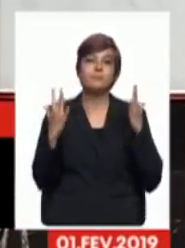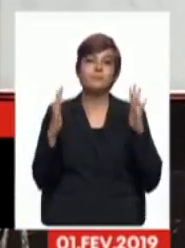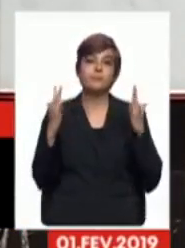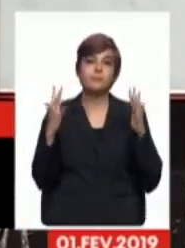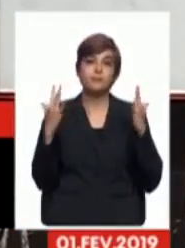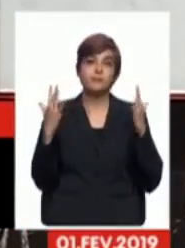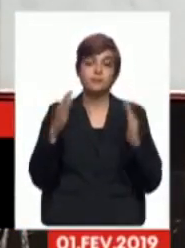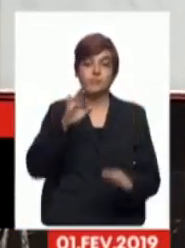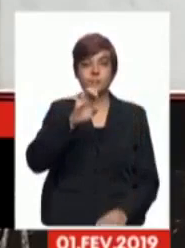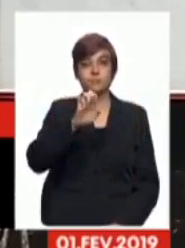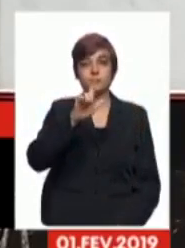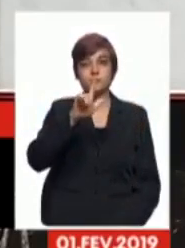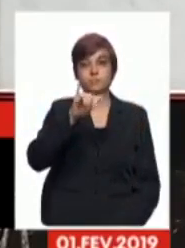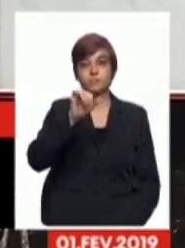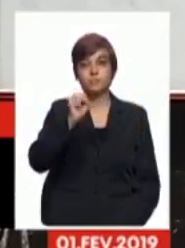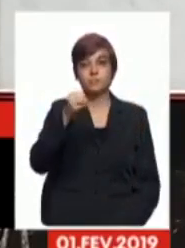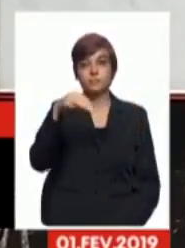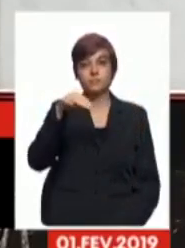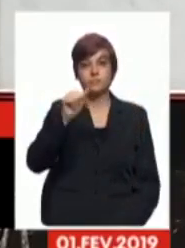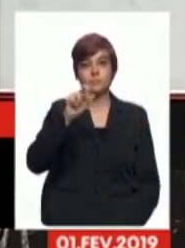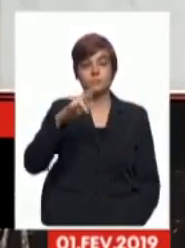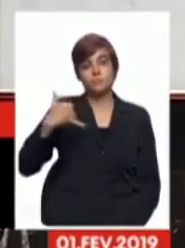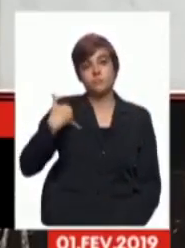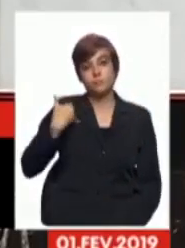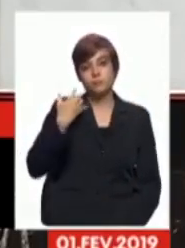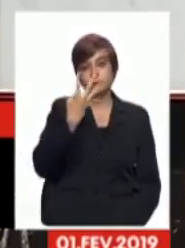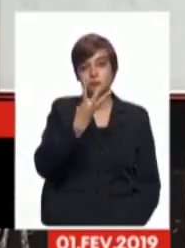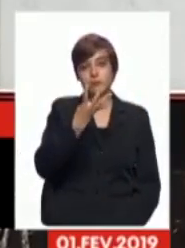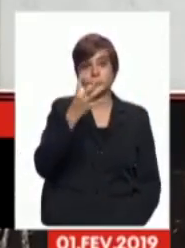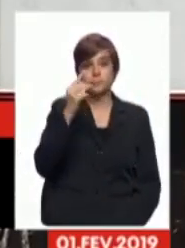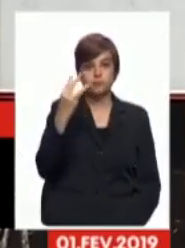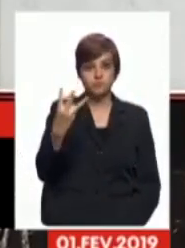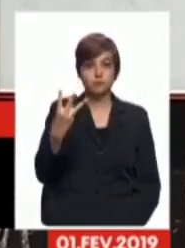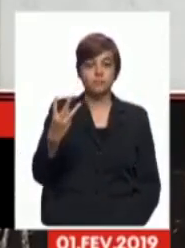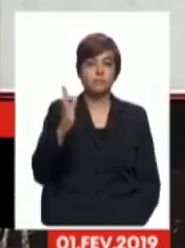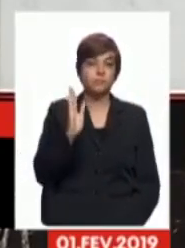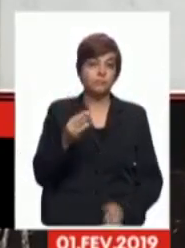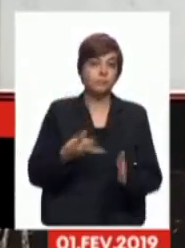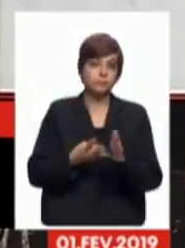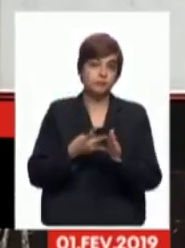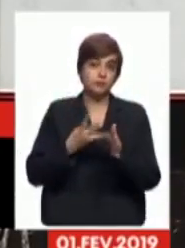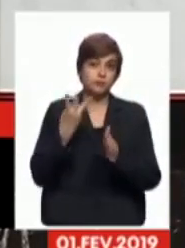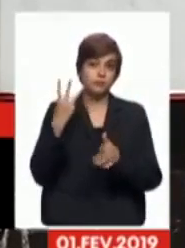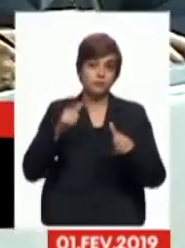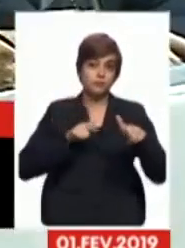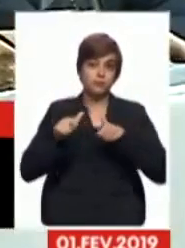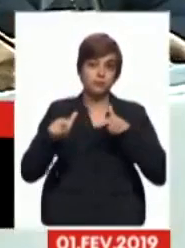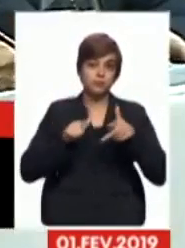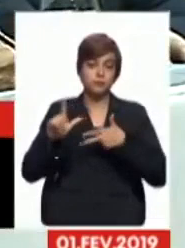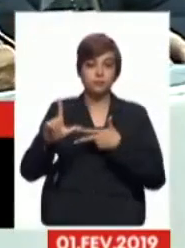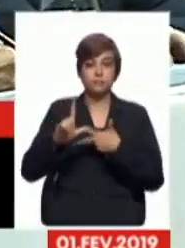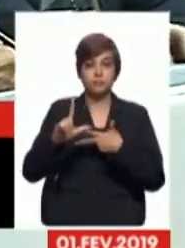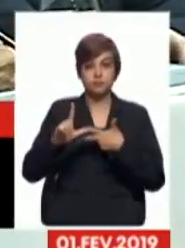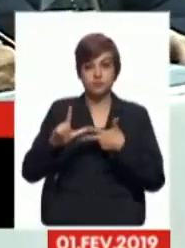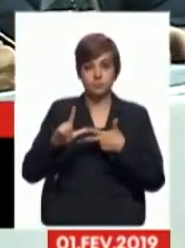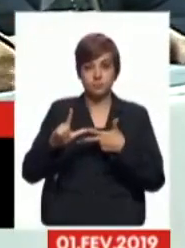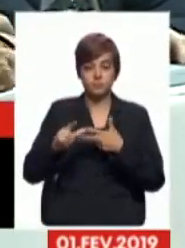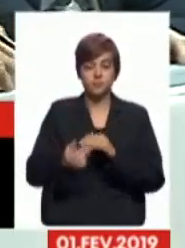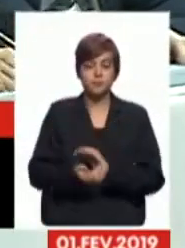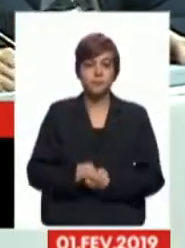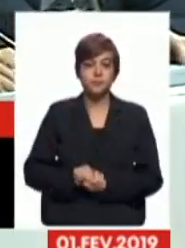Elismar Prado, do PROS, tem 46 anos e foi reeleito para o terceiro mandato na Assembleia. Fábio José de Oliveira.